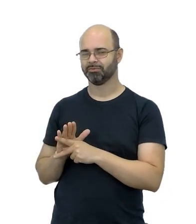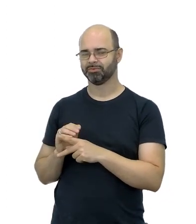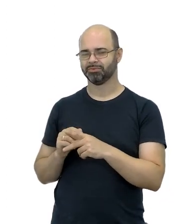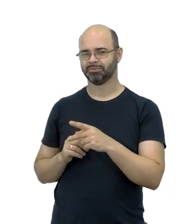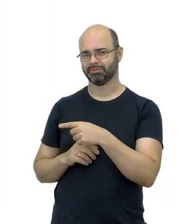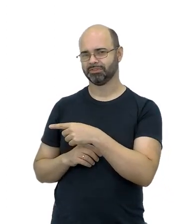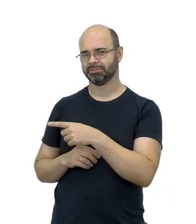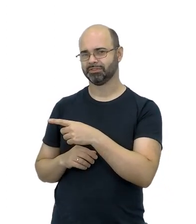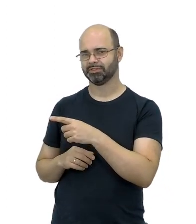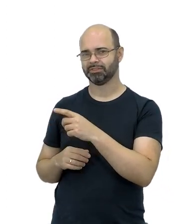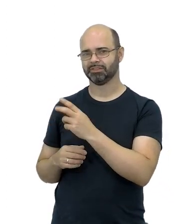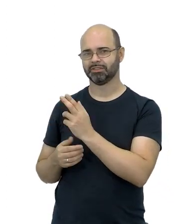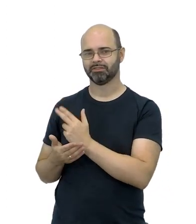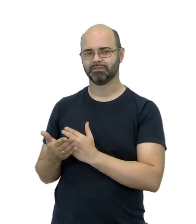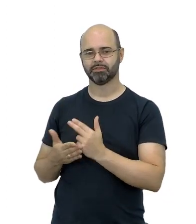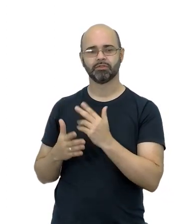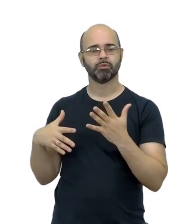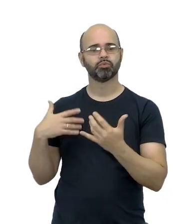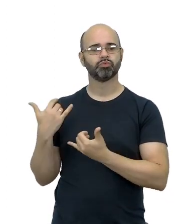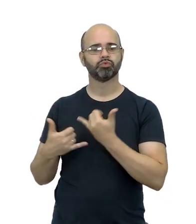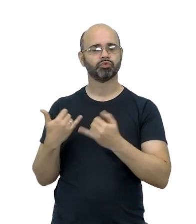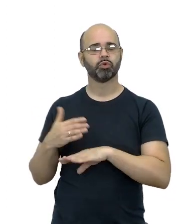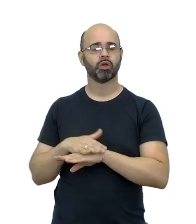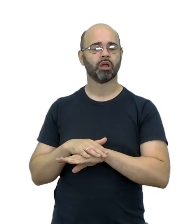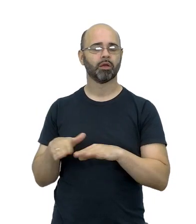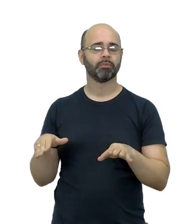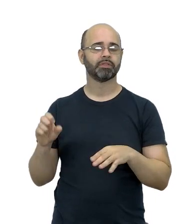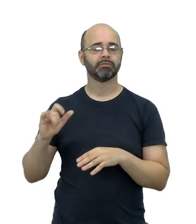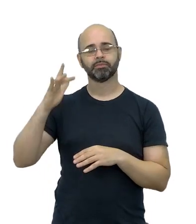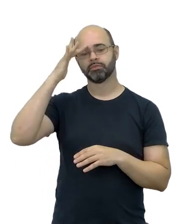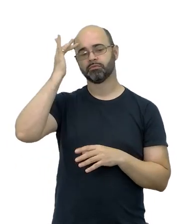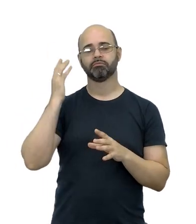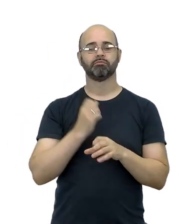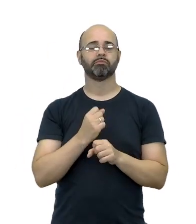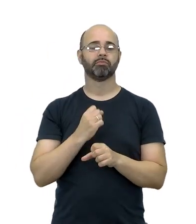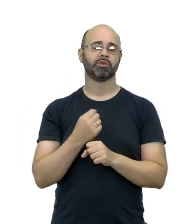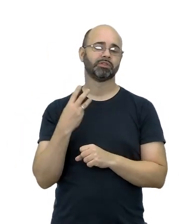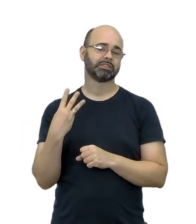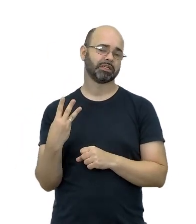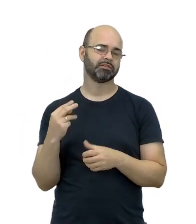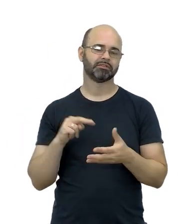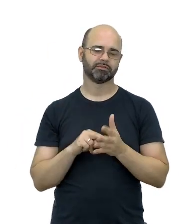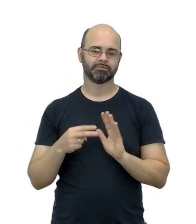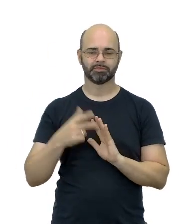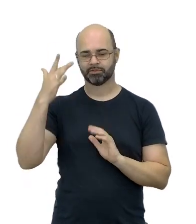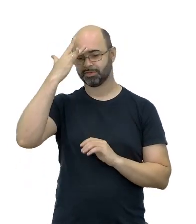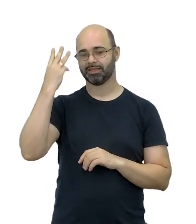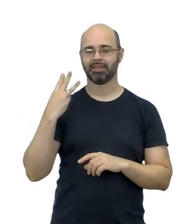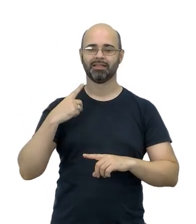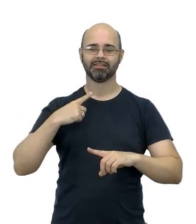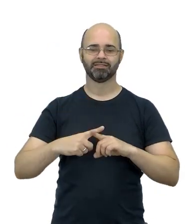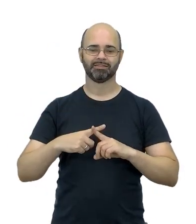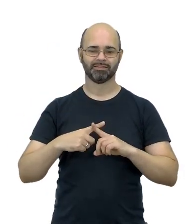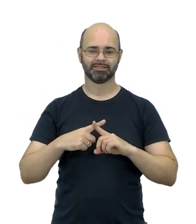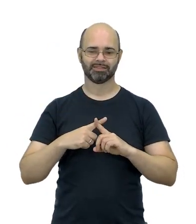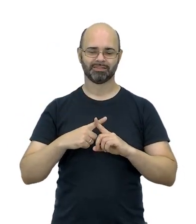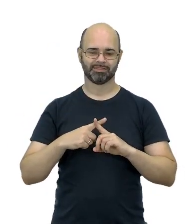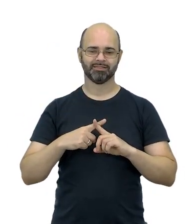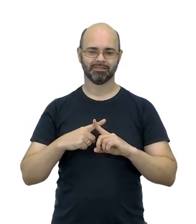vão gostar. E termina o jogo, né? Quem fizer 3 pontos, ou seja, quem acertar 3 vezes